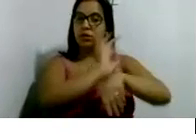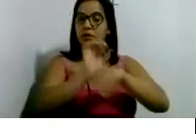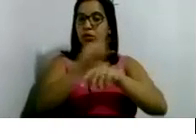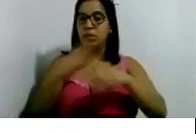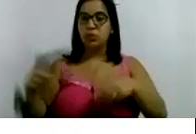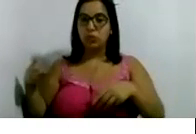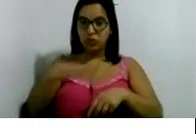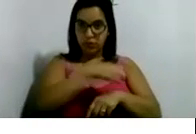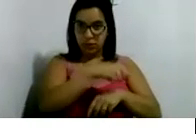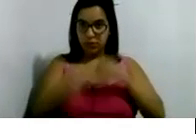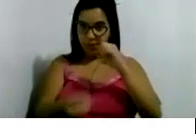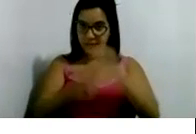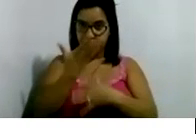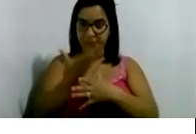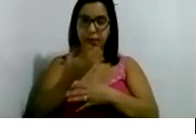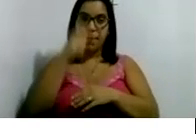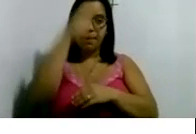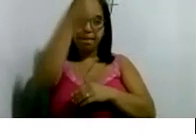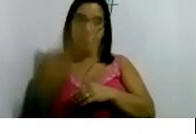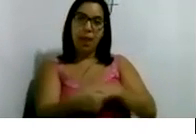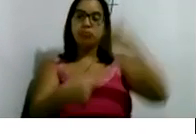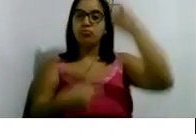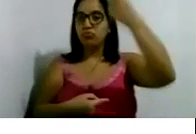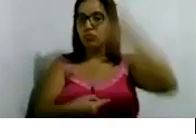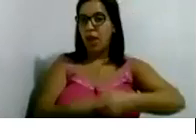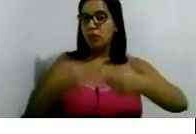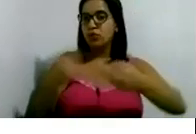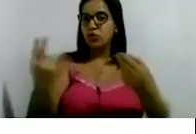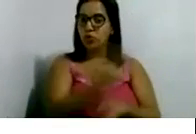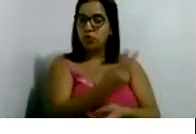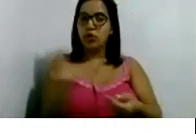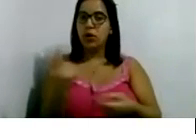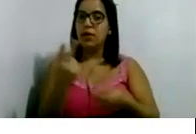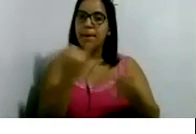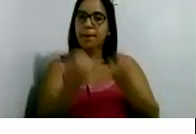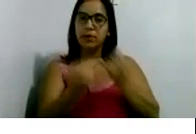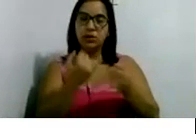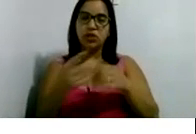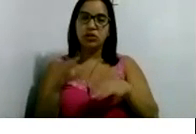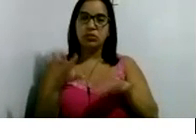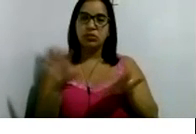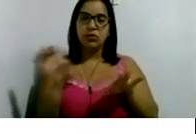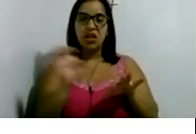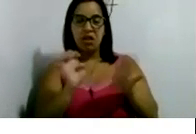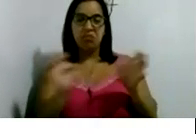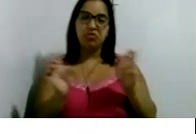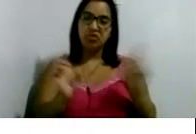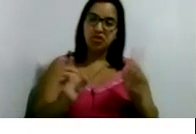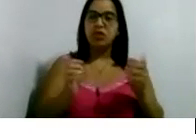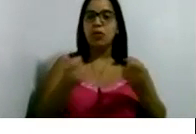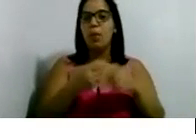espermatozoides. Então, esse esquema aqui também é o mesmo esquema da esquerda, somente exemplificando a